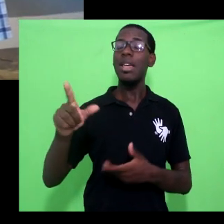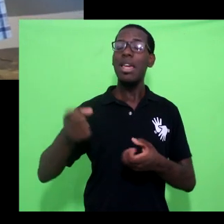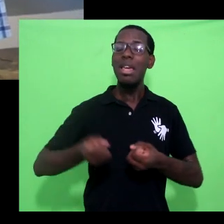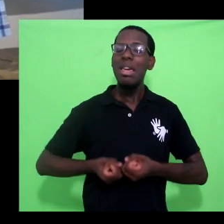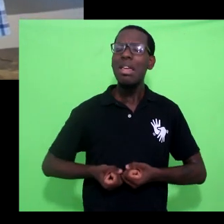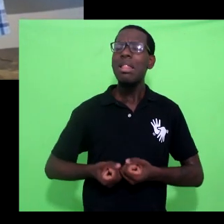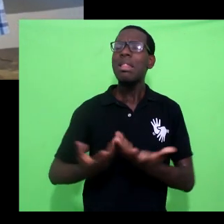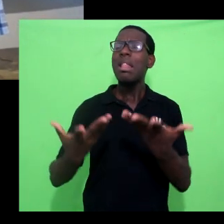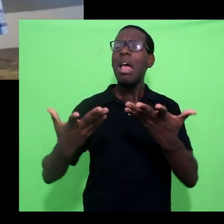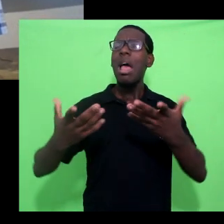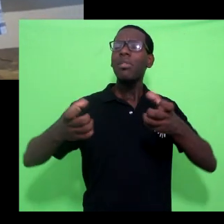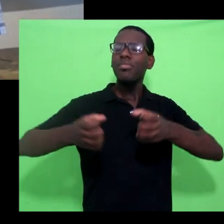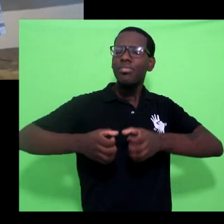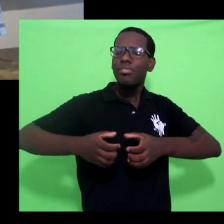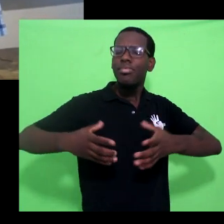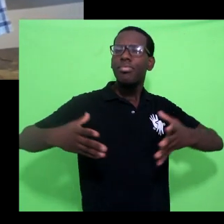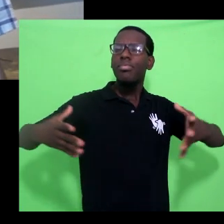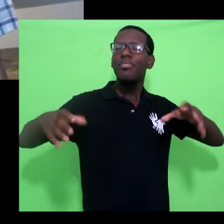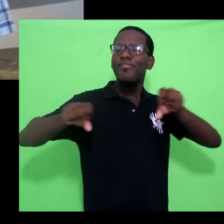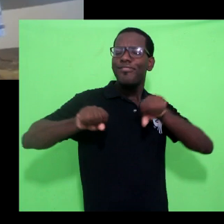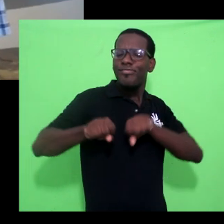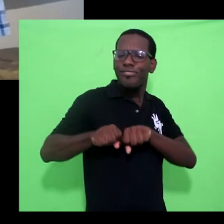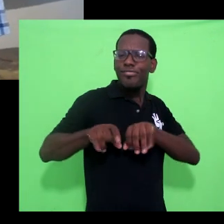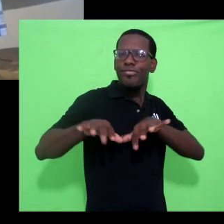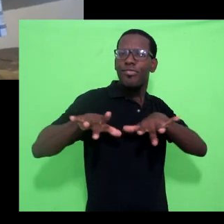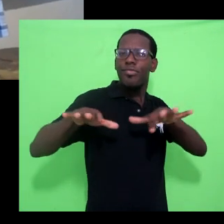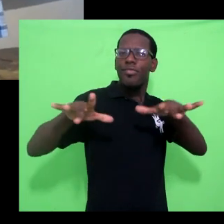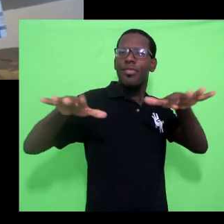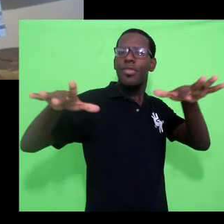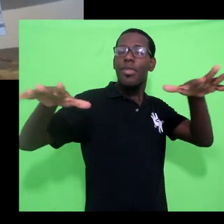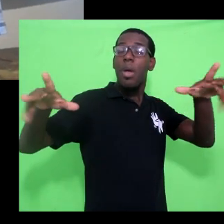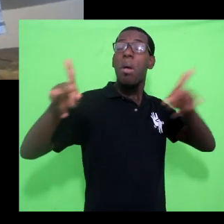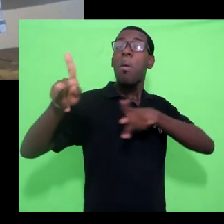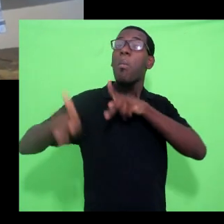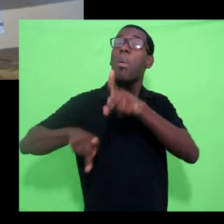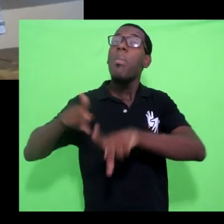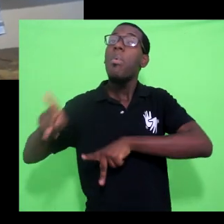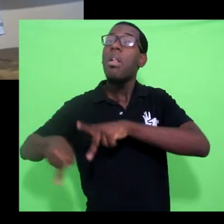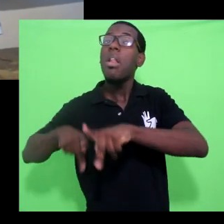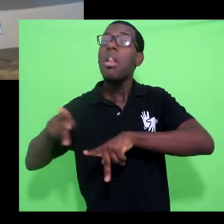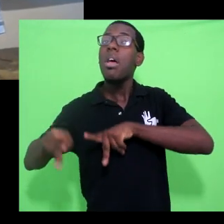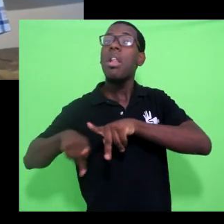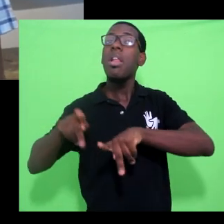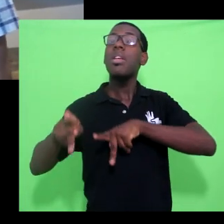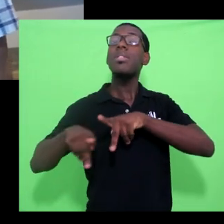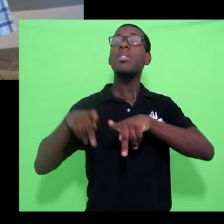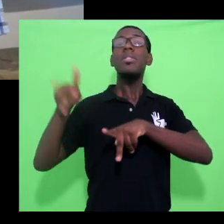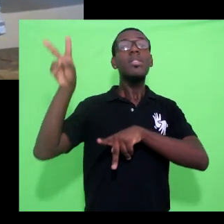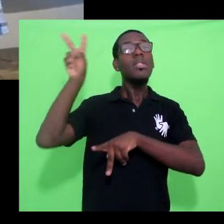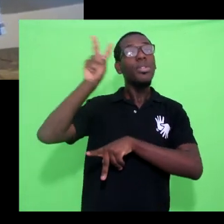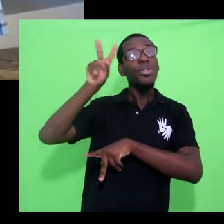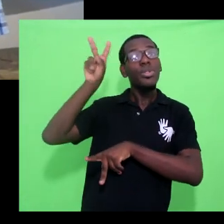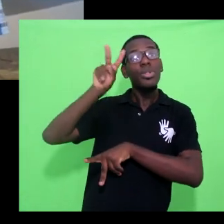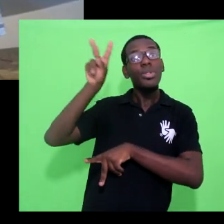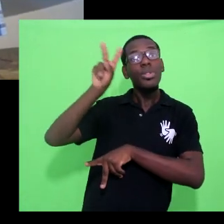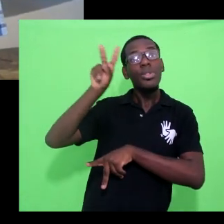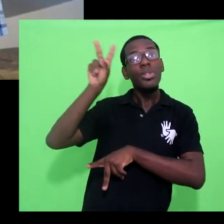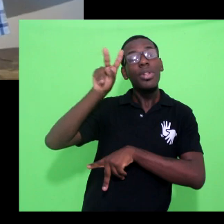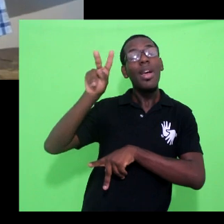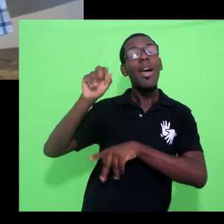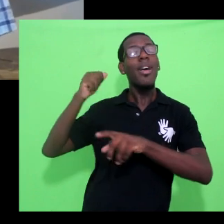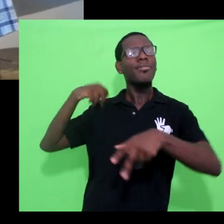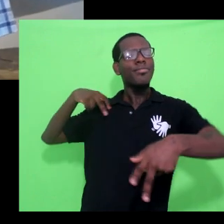Iguaçu e ver que a gente consegue, né? A gente consegue dar um movimento grande,